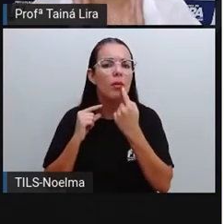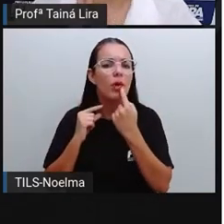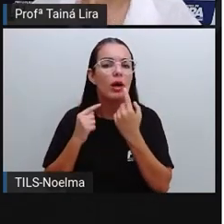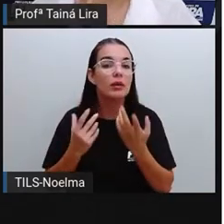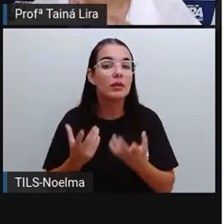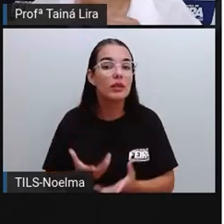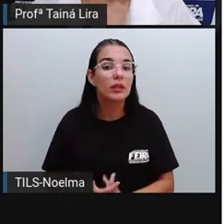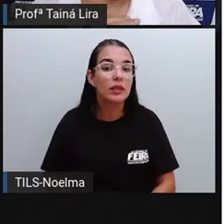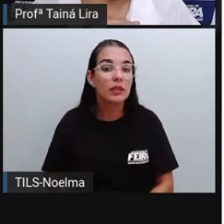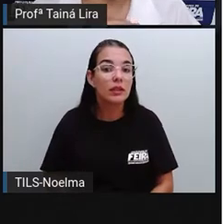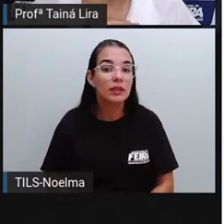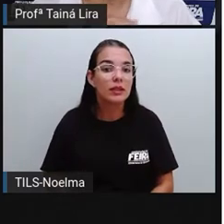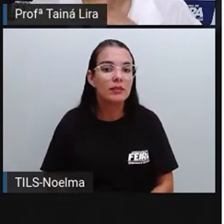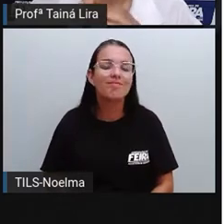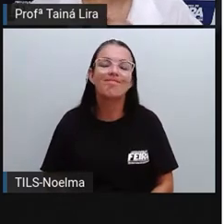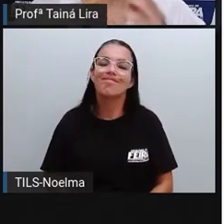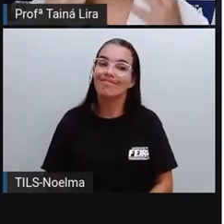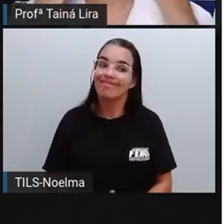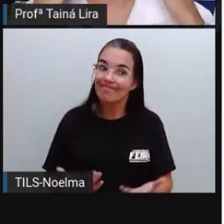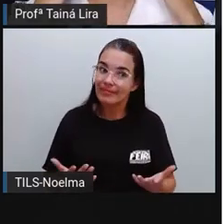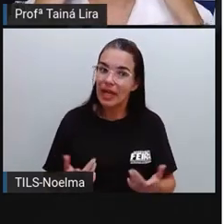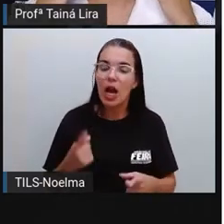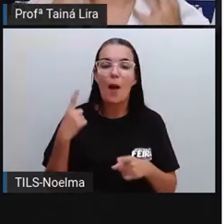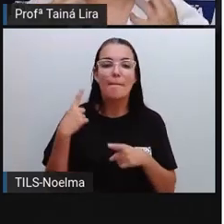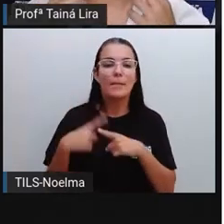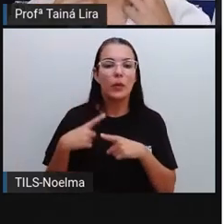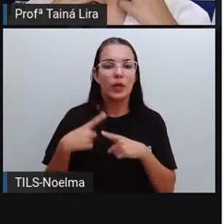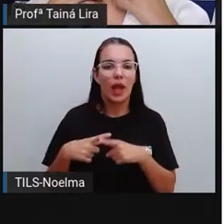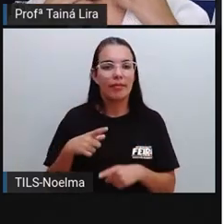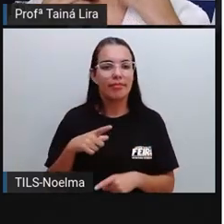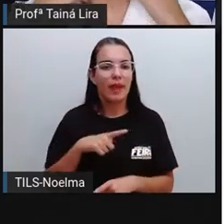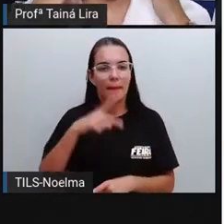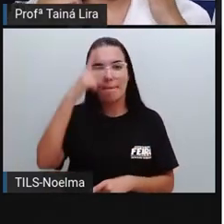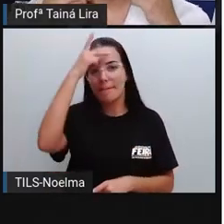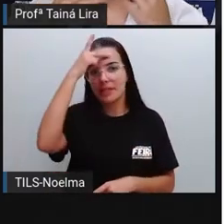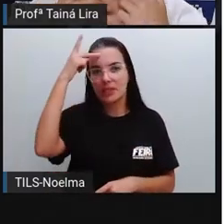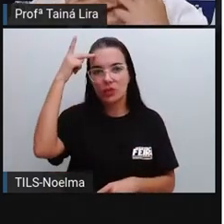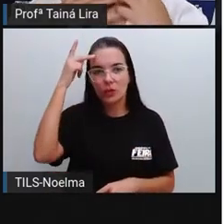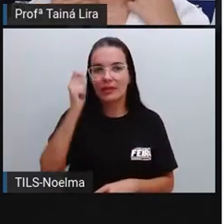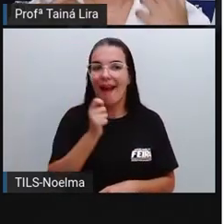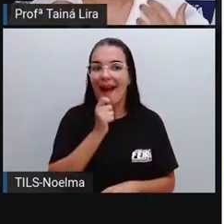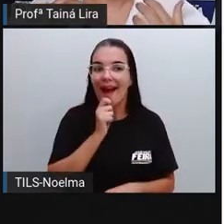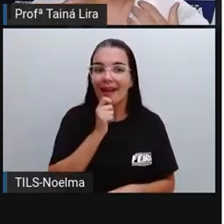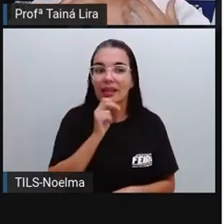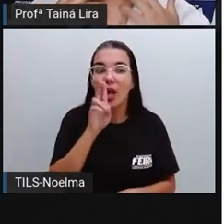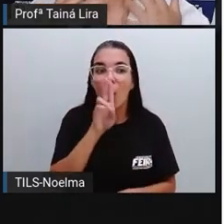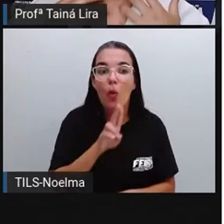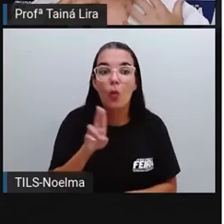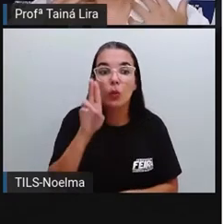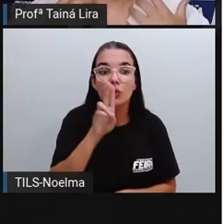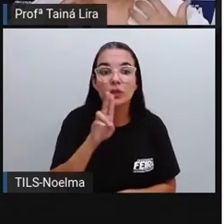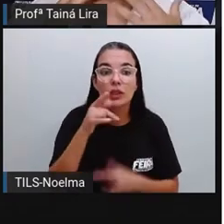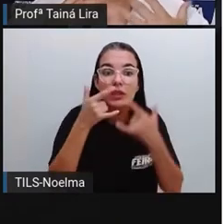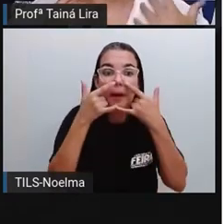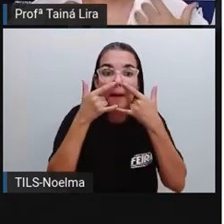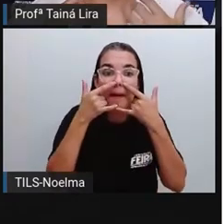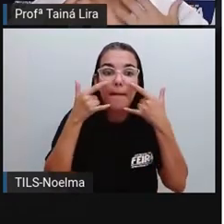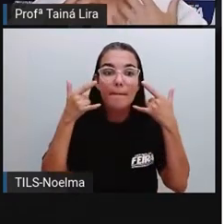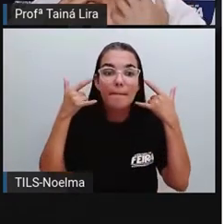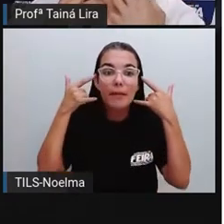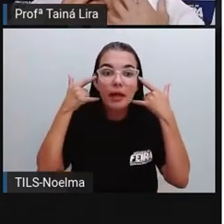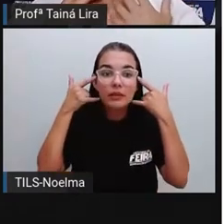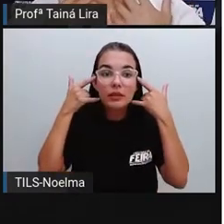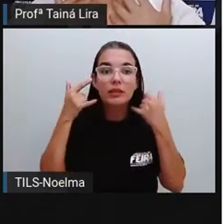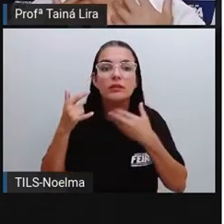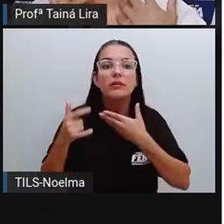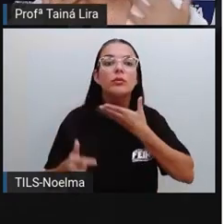É porque tem gente, né, que ainda tá usando a máscara, ó, no pescoço. Então ele está indicando, já que você